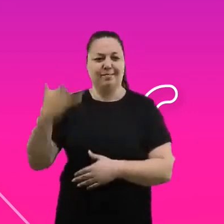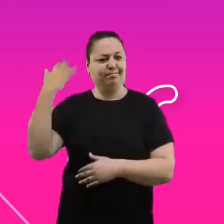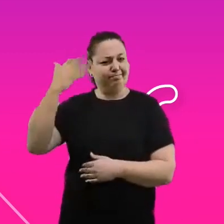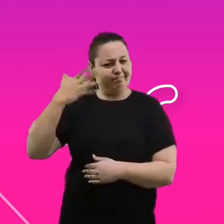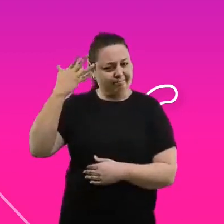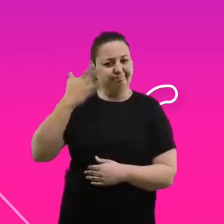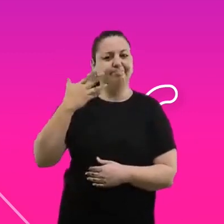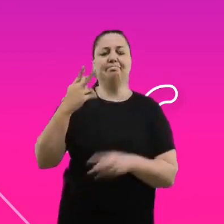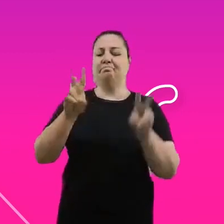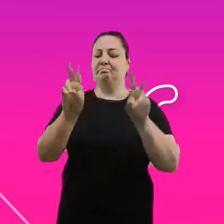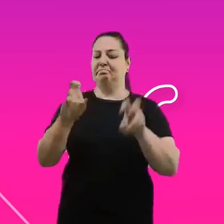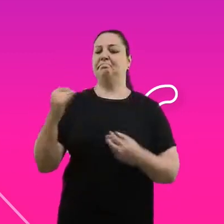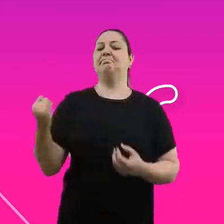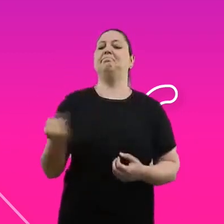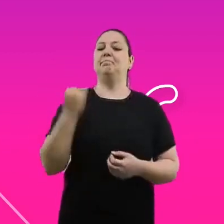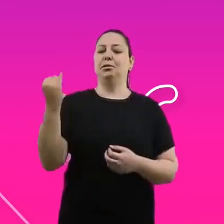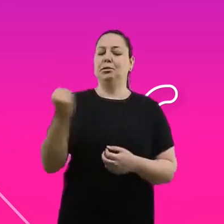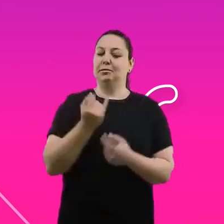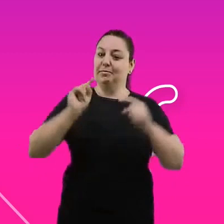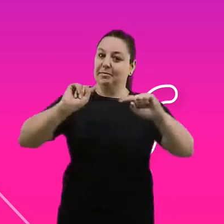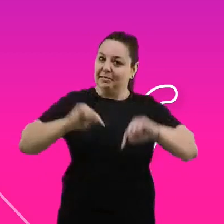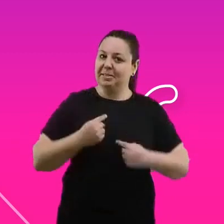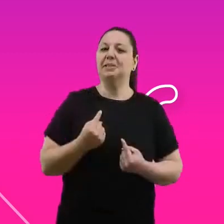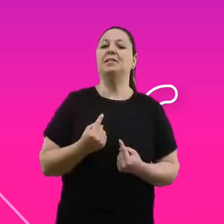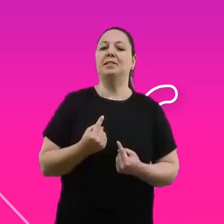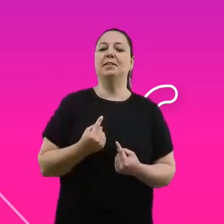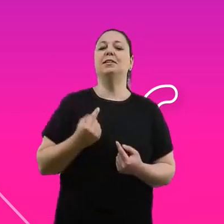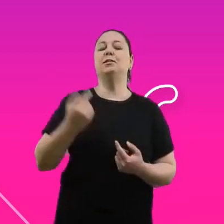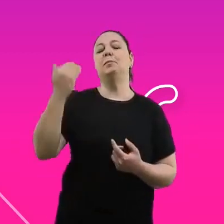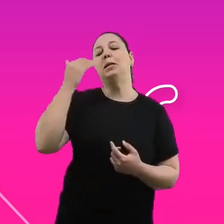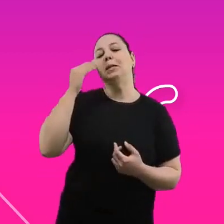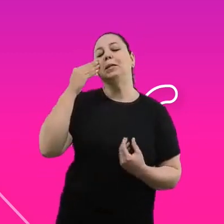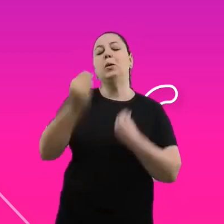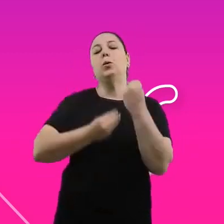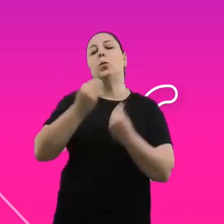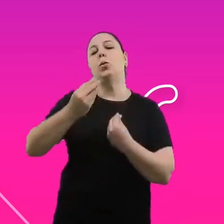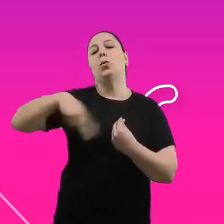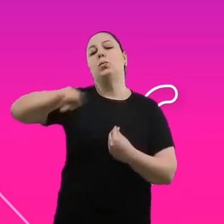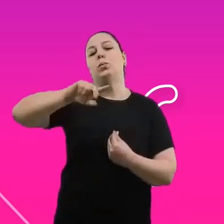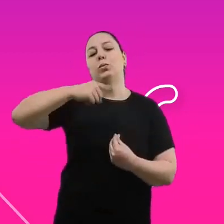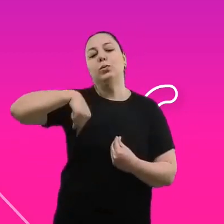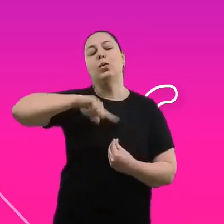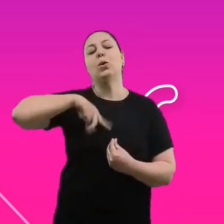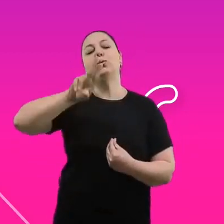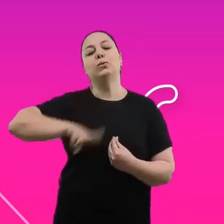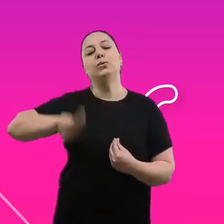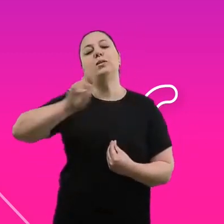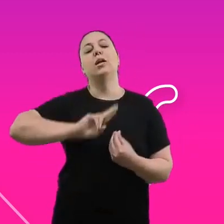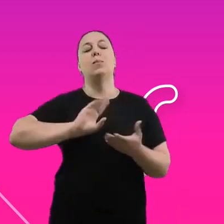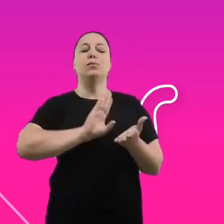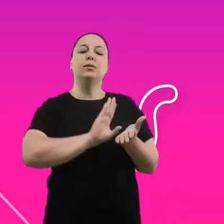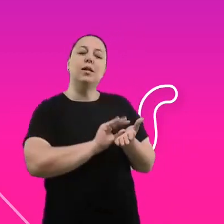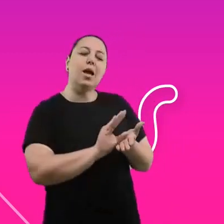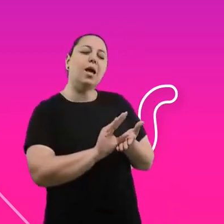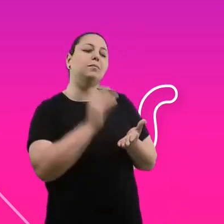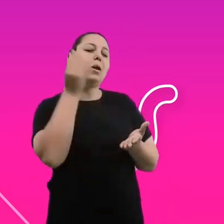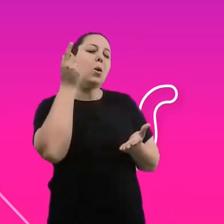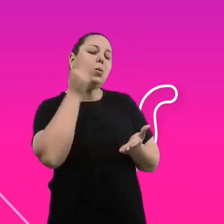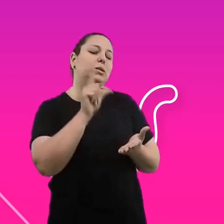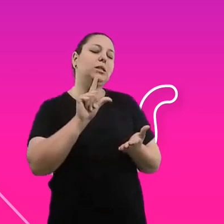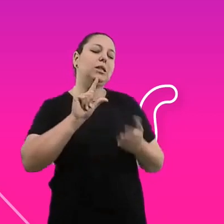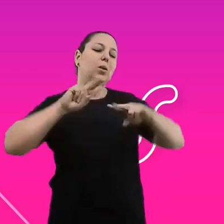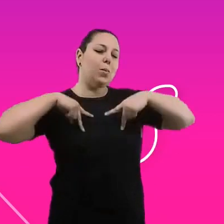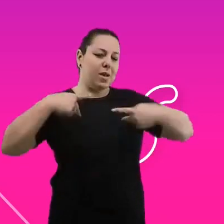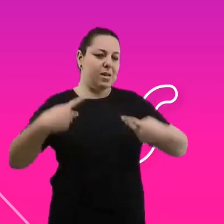instigante, né, sobre como a gente usa dados para humanizar o que a gente faz. Eu acho que esse tema da humanização, ele está